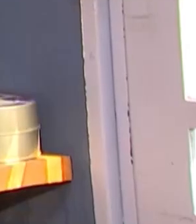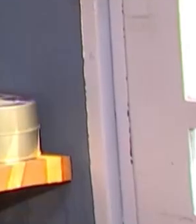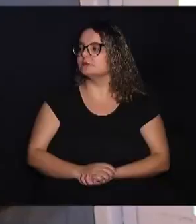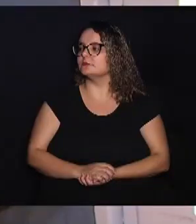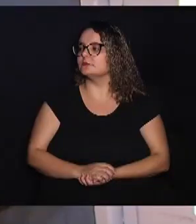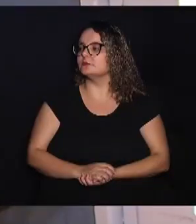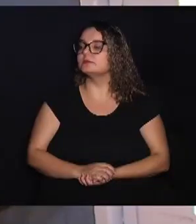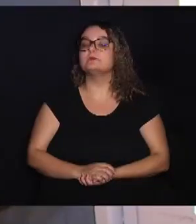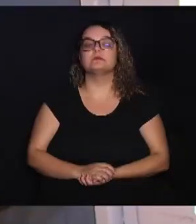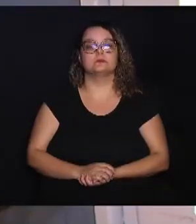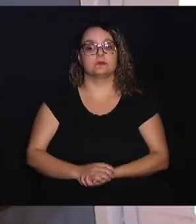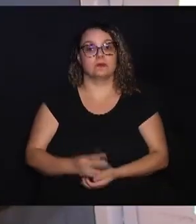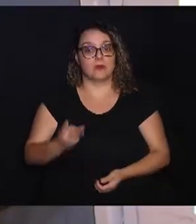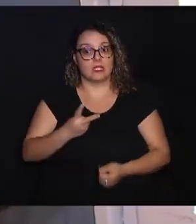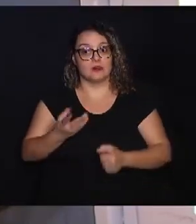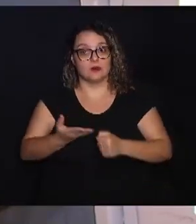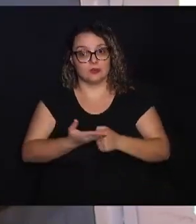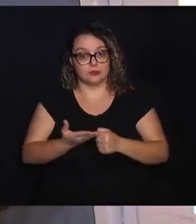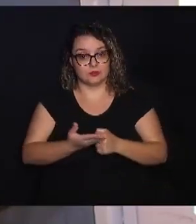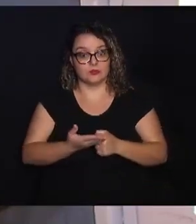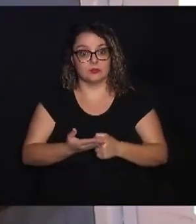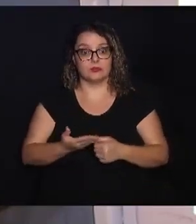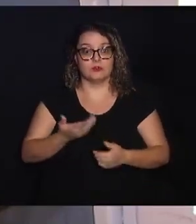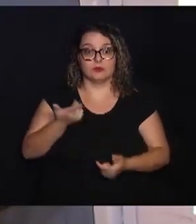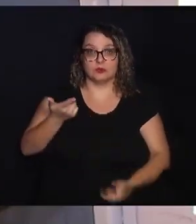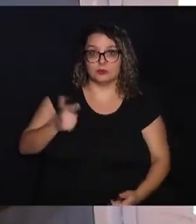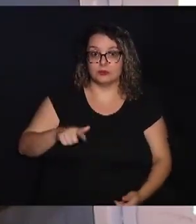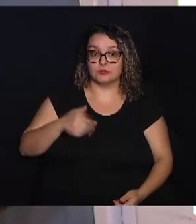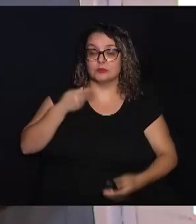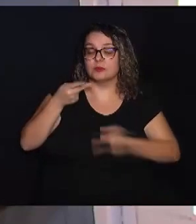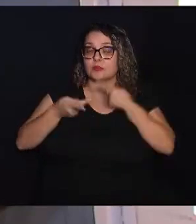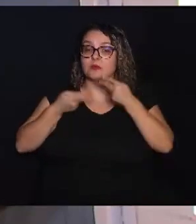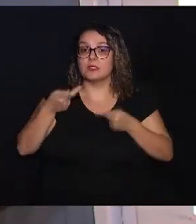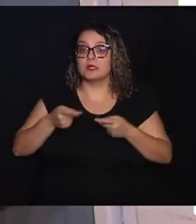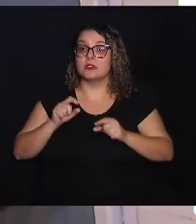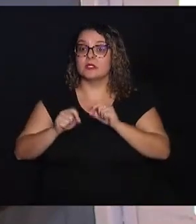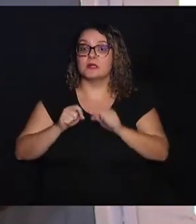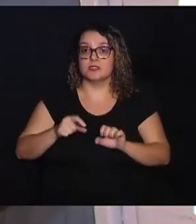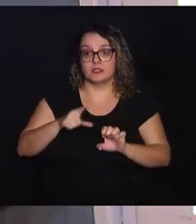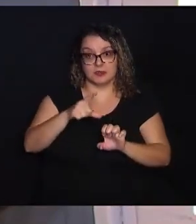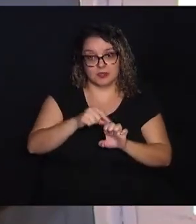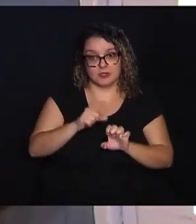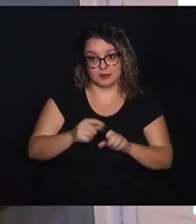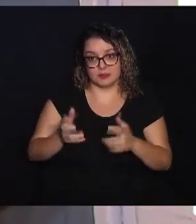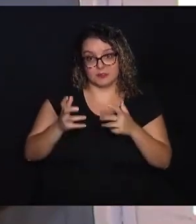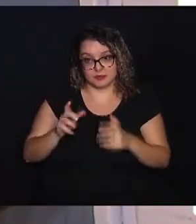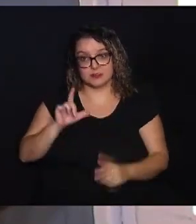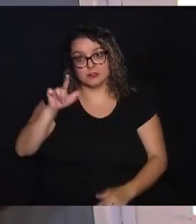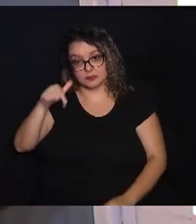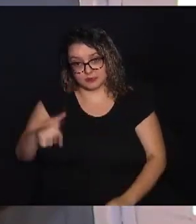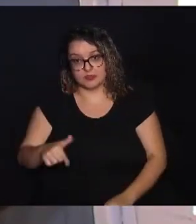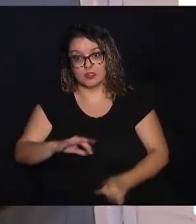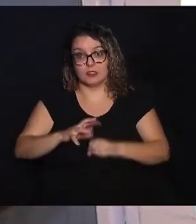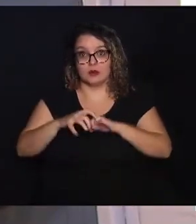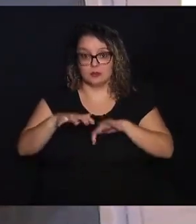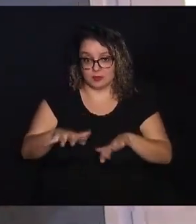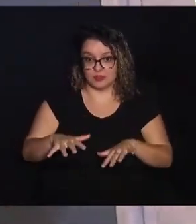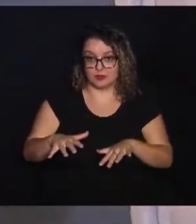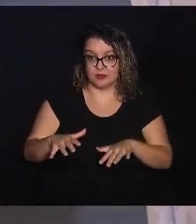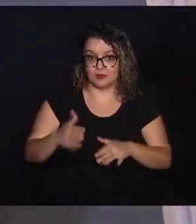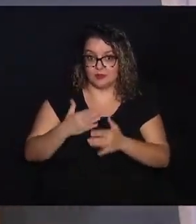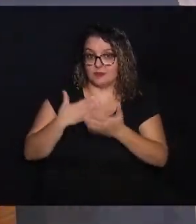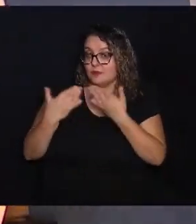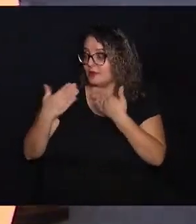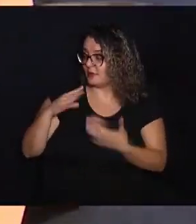E neste segundo bloco, a gente continua falando sobre quem decidiu empreender após a pandemia. Vou conversar aqui